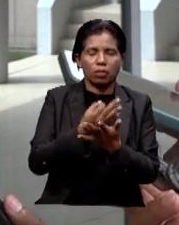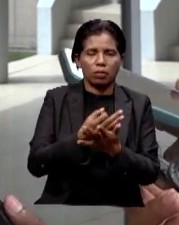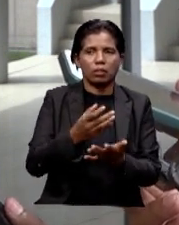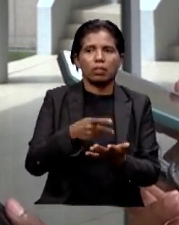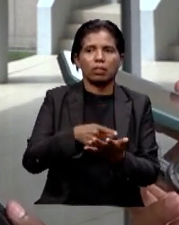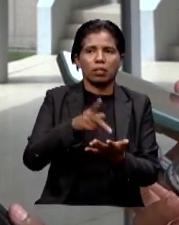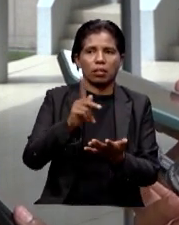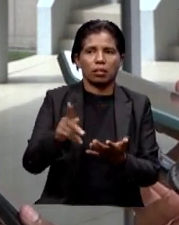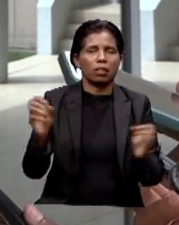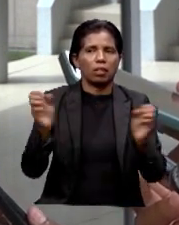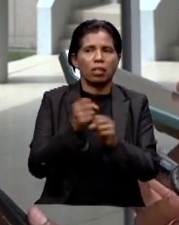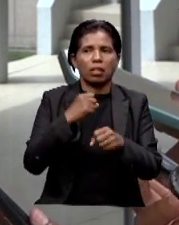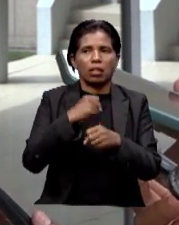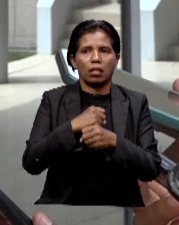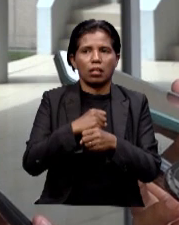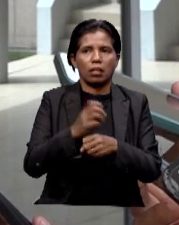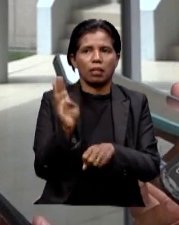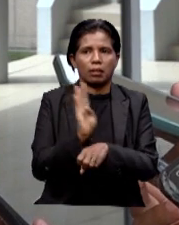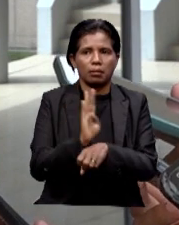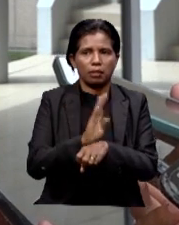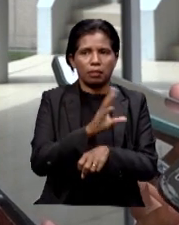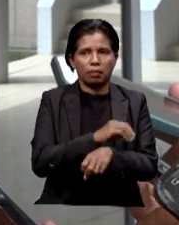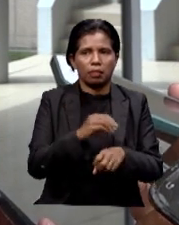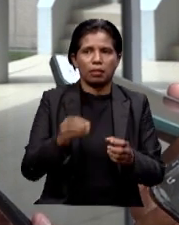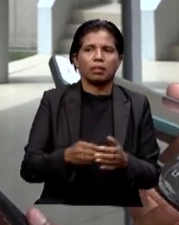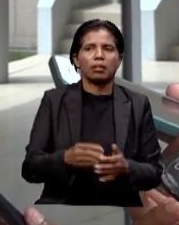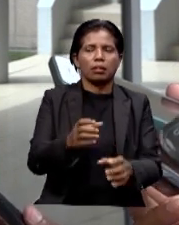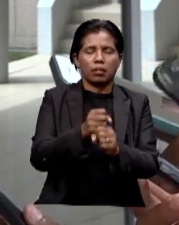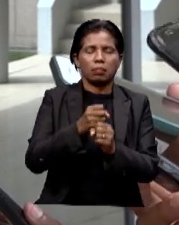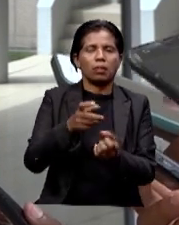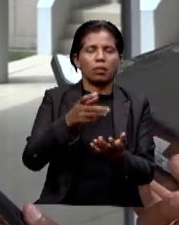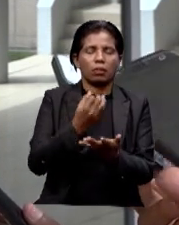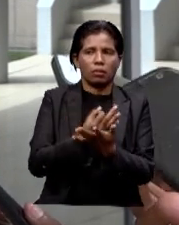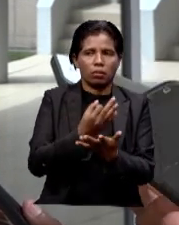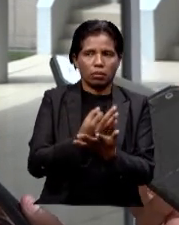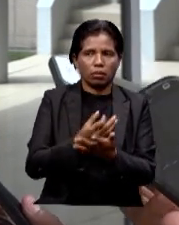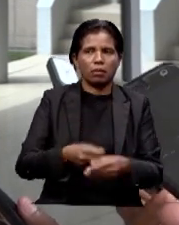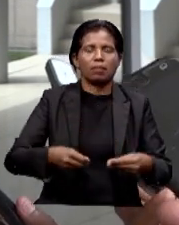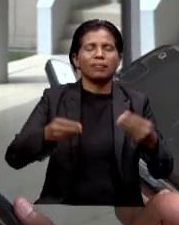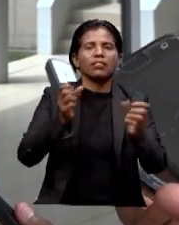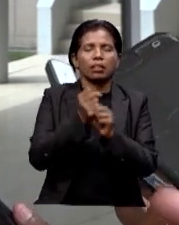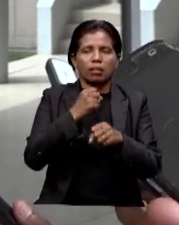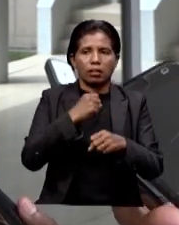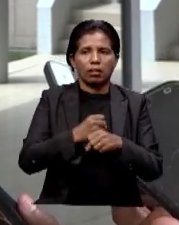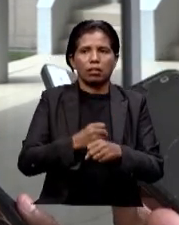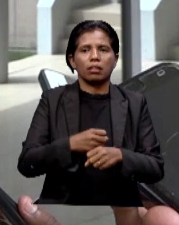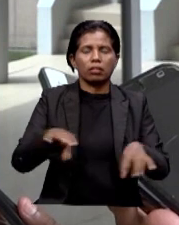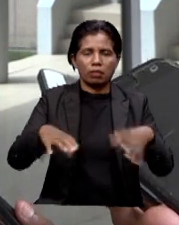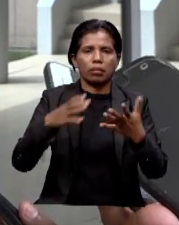musical. Militar né, lá halu rendimento lá os business para halu rendimento. Nia simu nia salário para sobreviver halu não sabe para nia bem estar